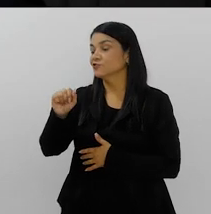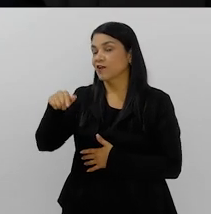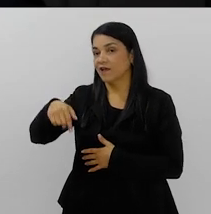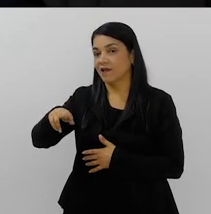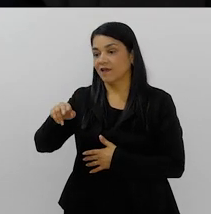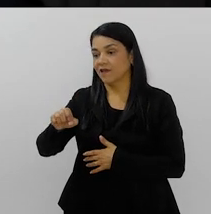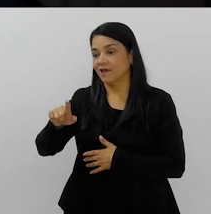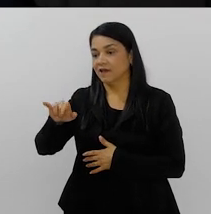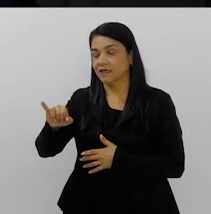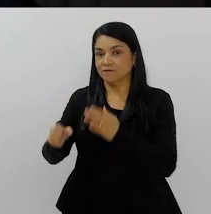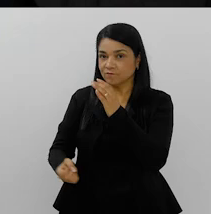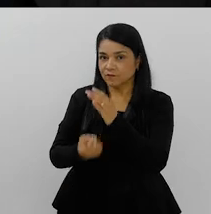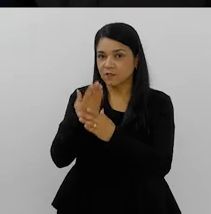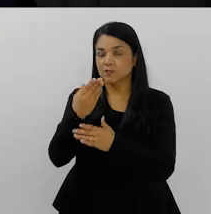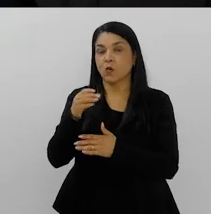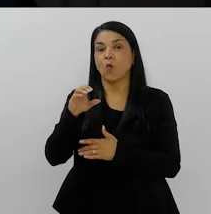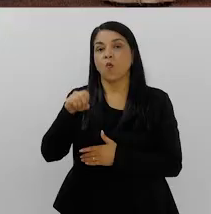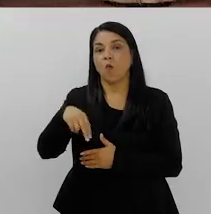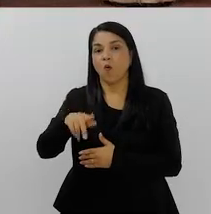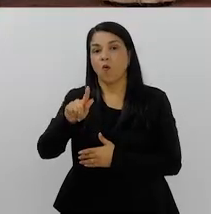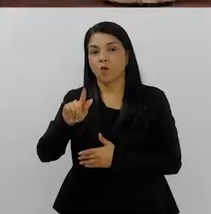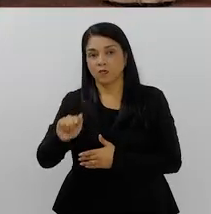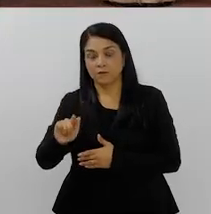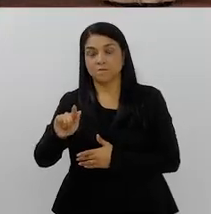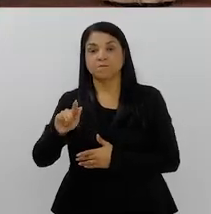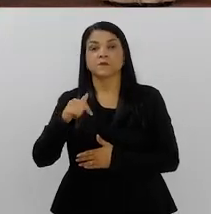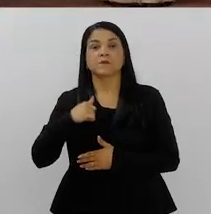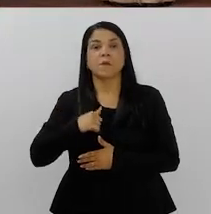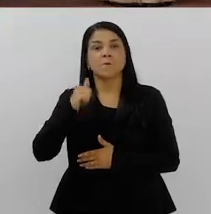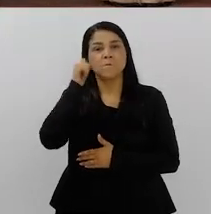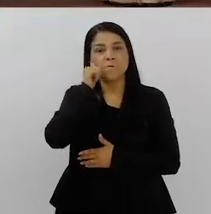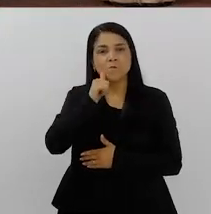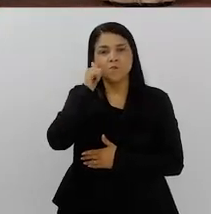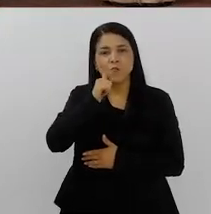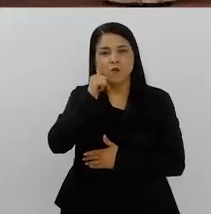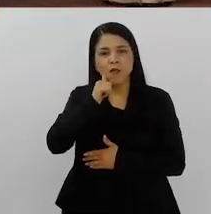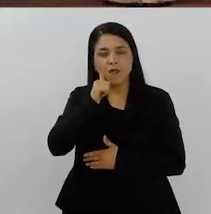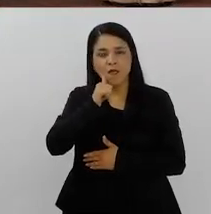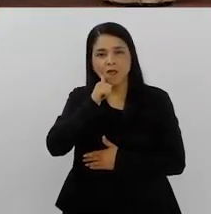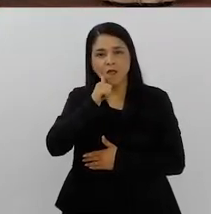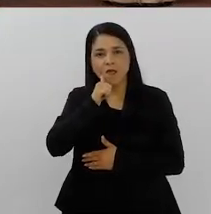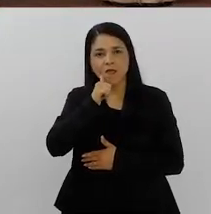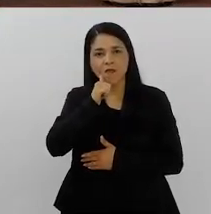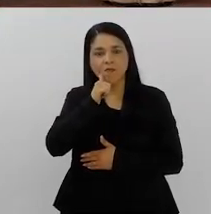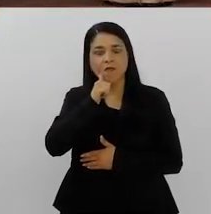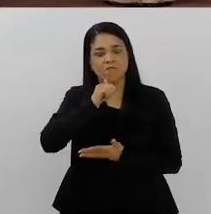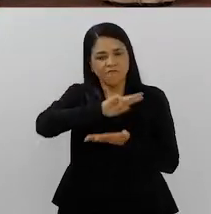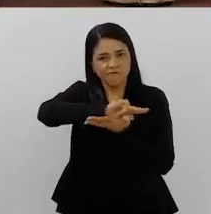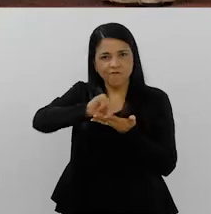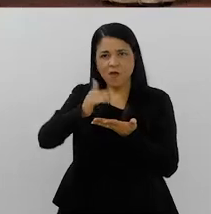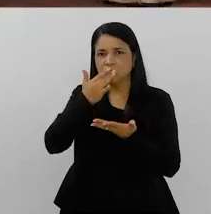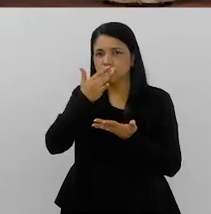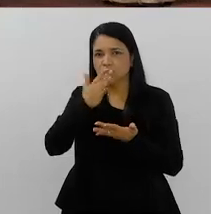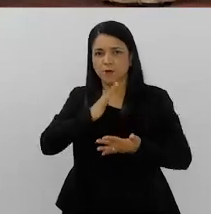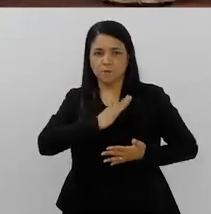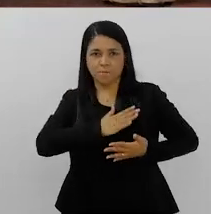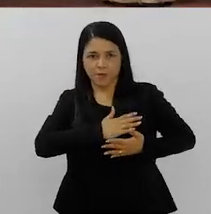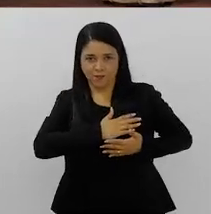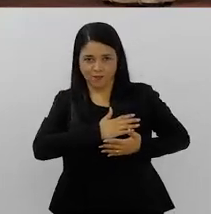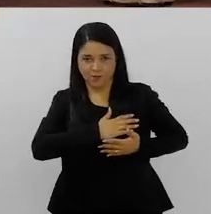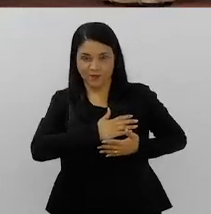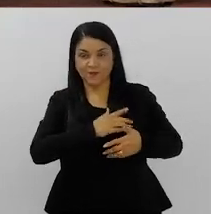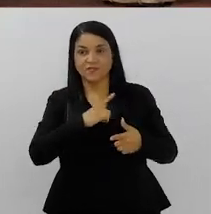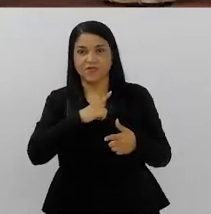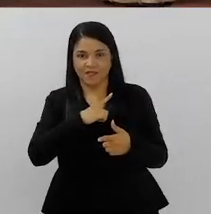fundadora da ONG mulheres de peito e cor sim vamos começar pelo começo né como foi essa essa